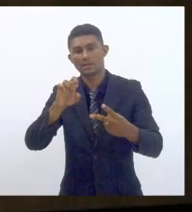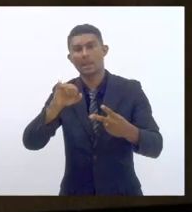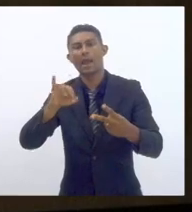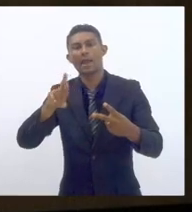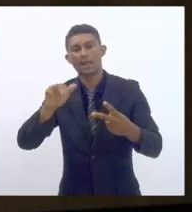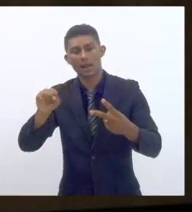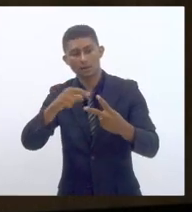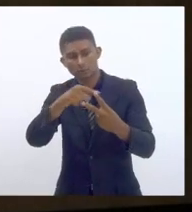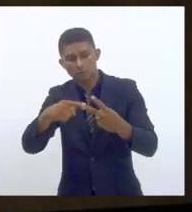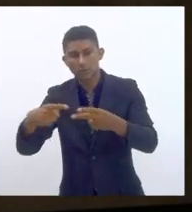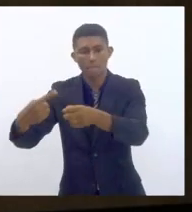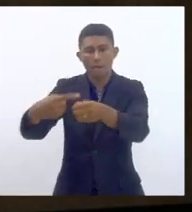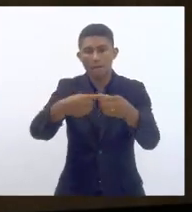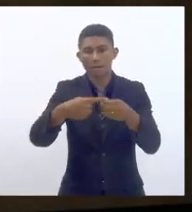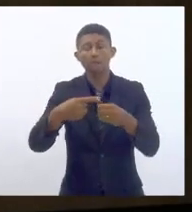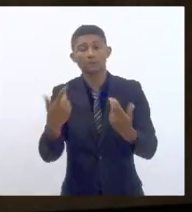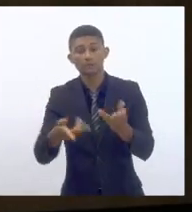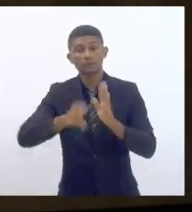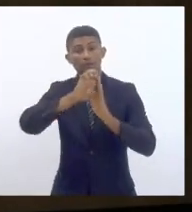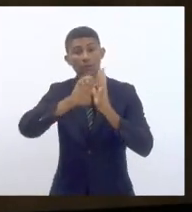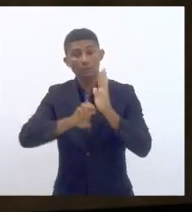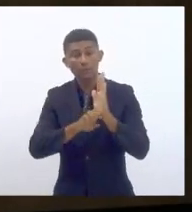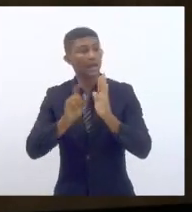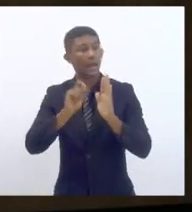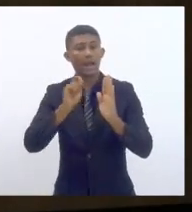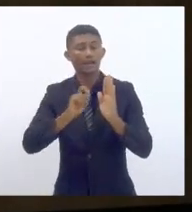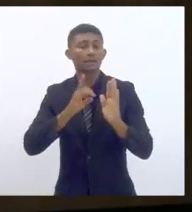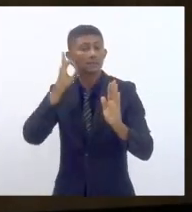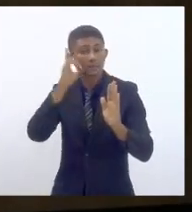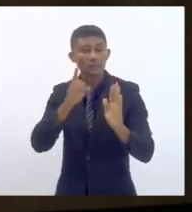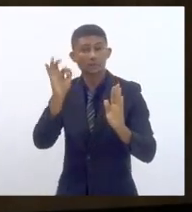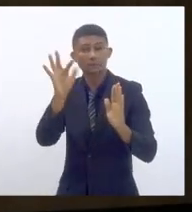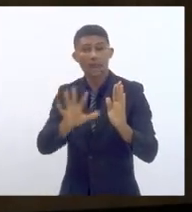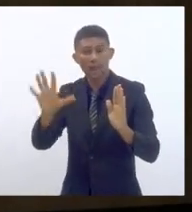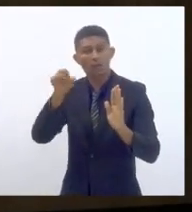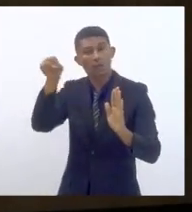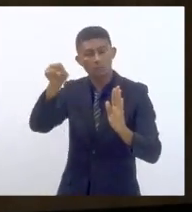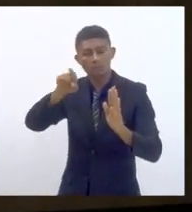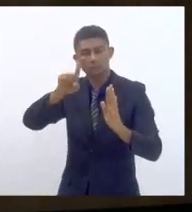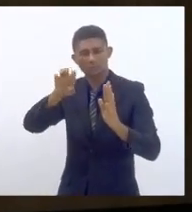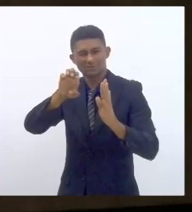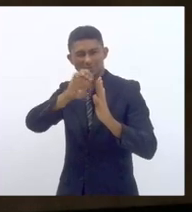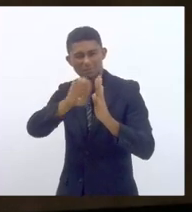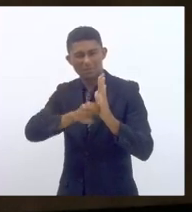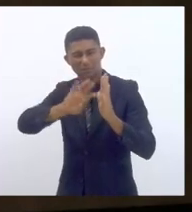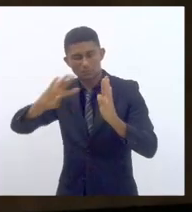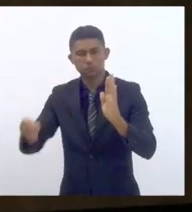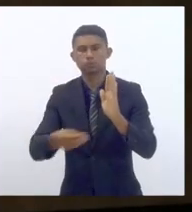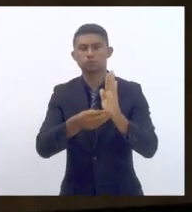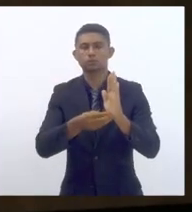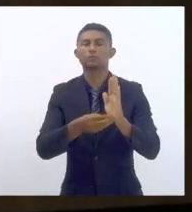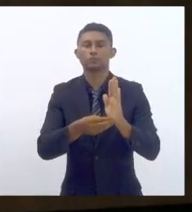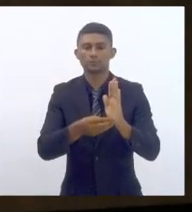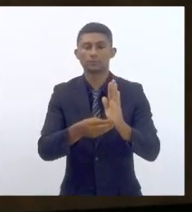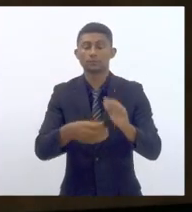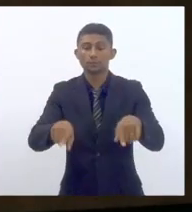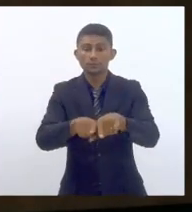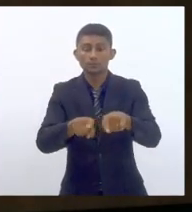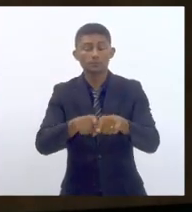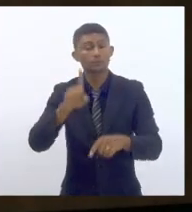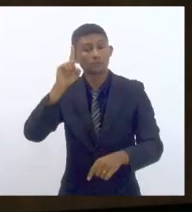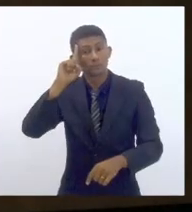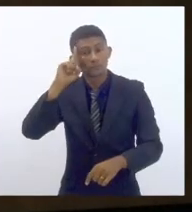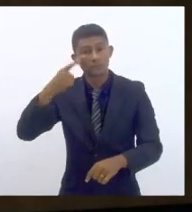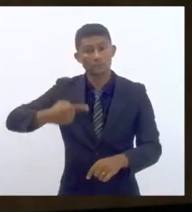por meio de uma emenda do deputado federal Hugo Leal, que já chegou. E não acaba aí. No dia 1º de julho,